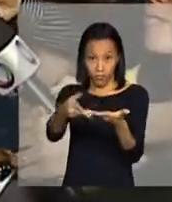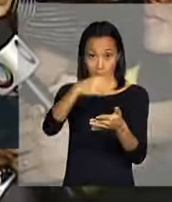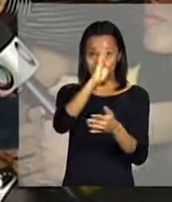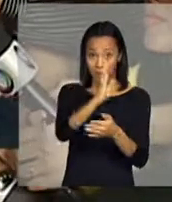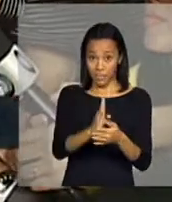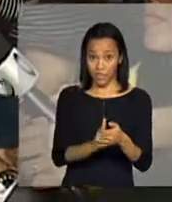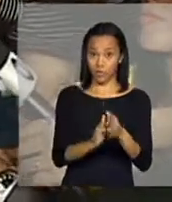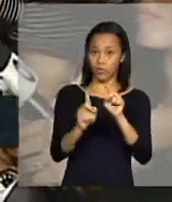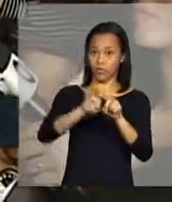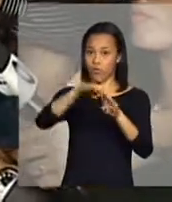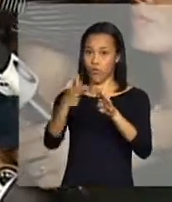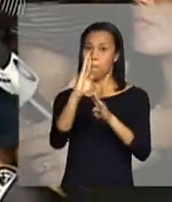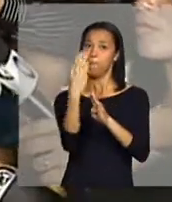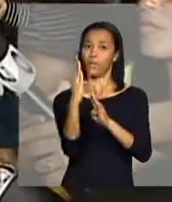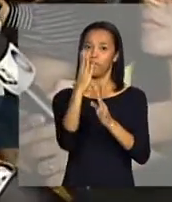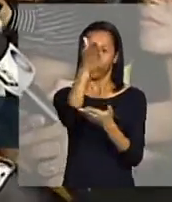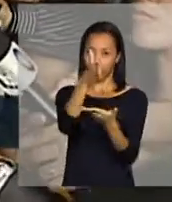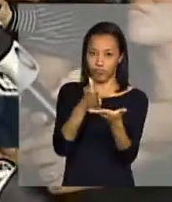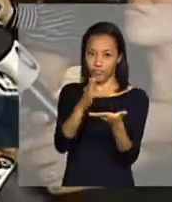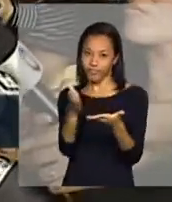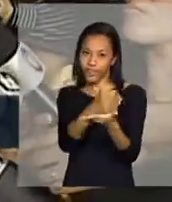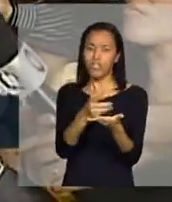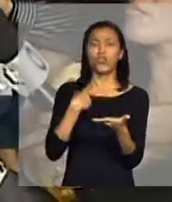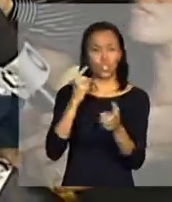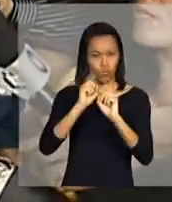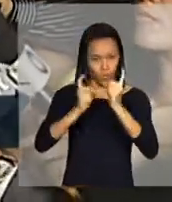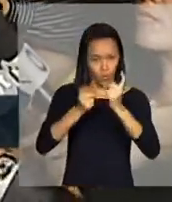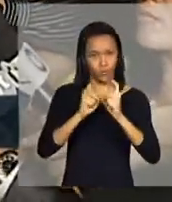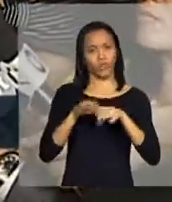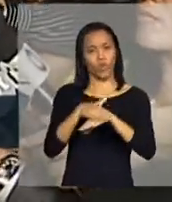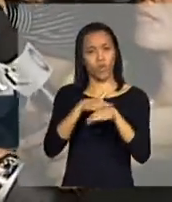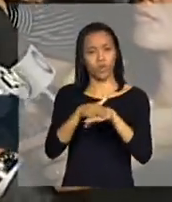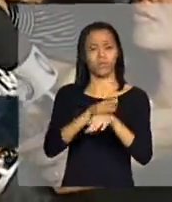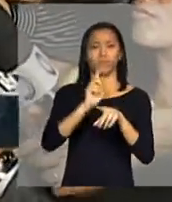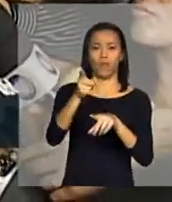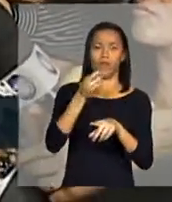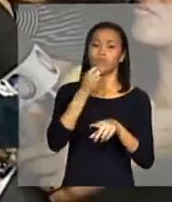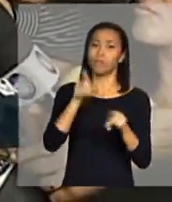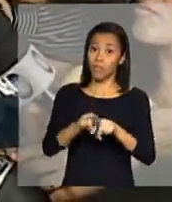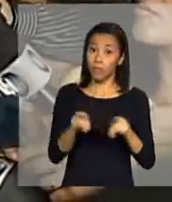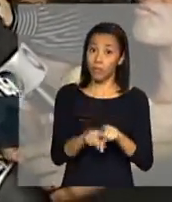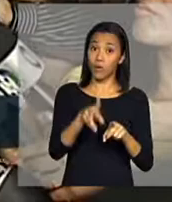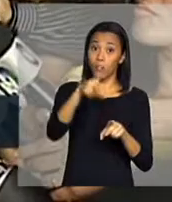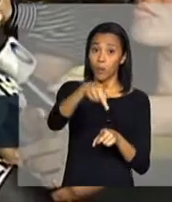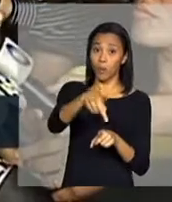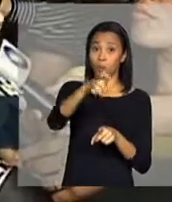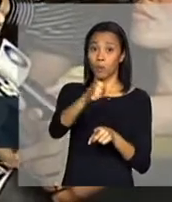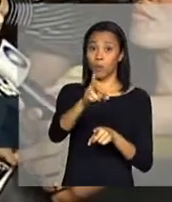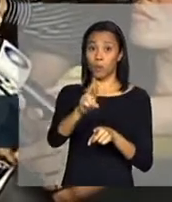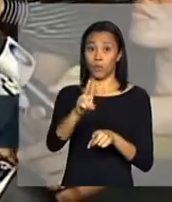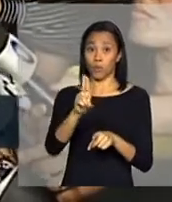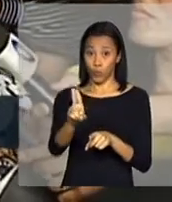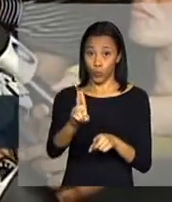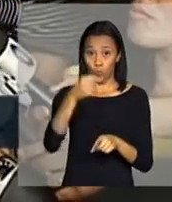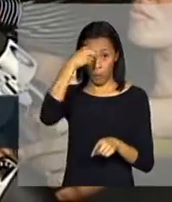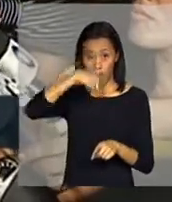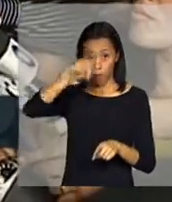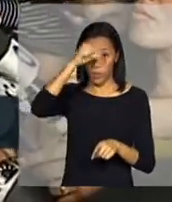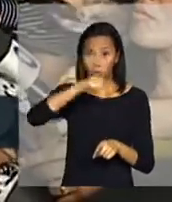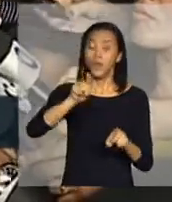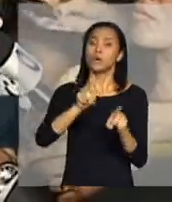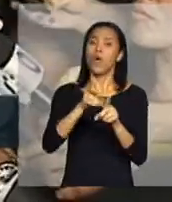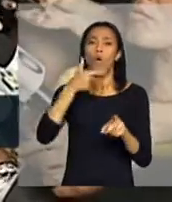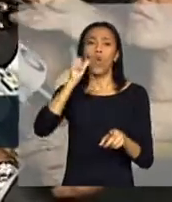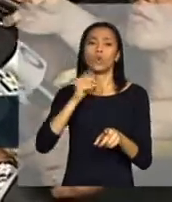aprimorado, discutido todo um trabalho conjunto com o governo boliviano e também com o governo peruano a questão das fronteiras. Em relação aos haitianos, eu estive em